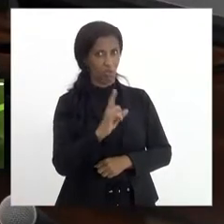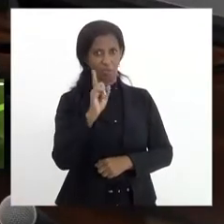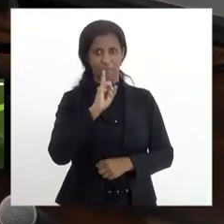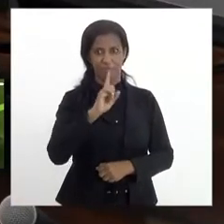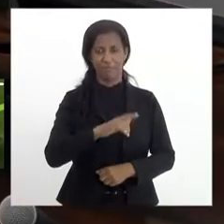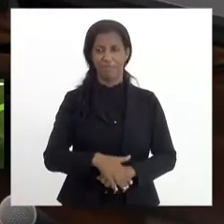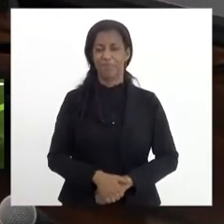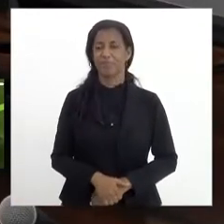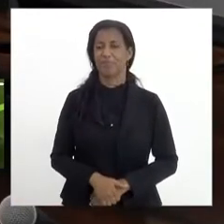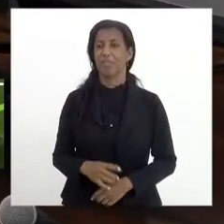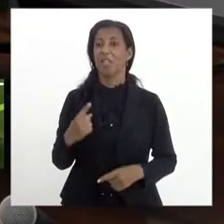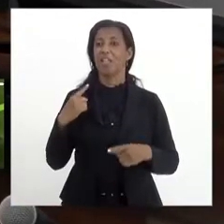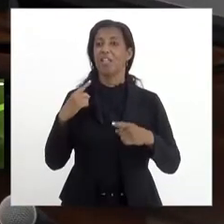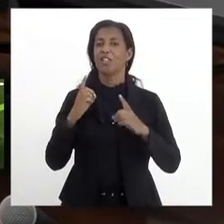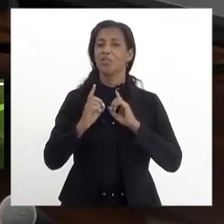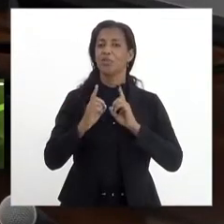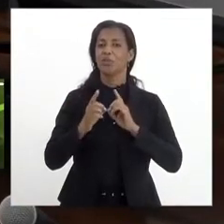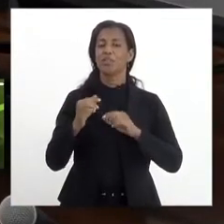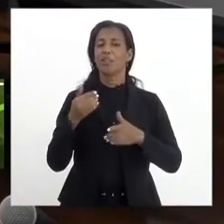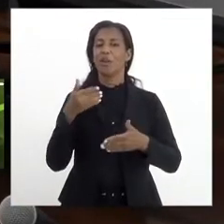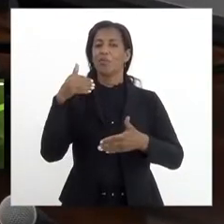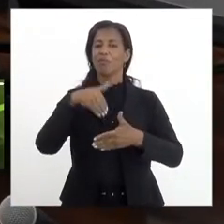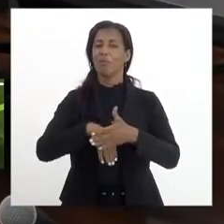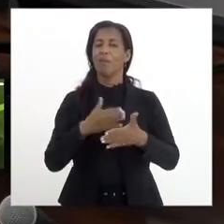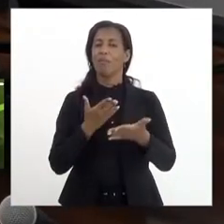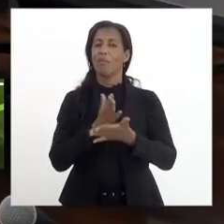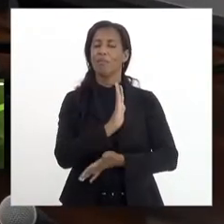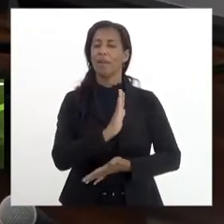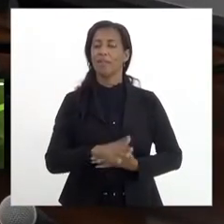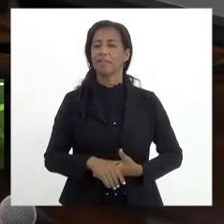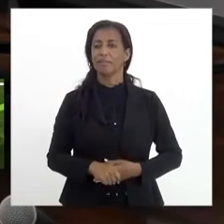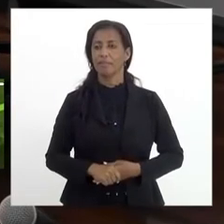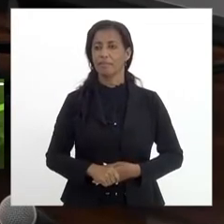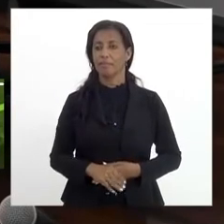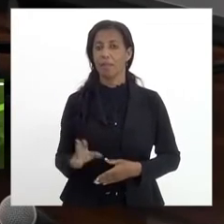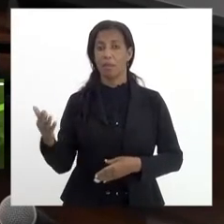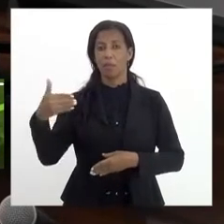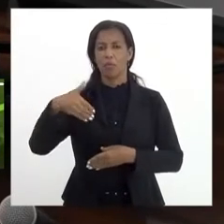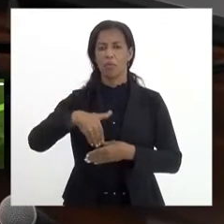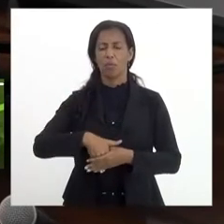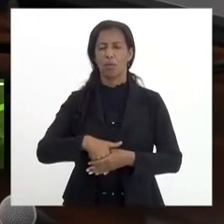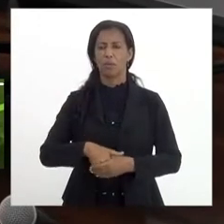não. Então, em discussão, em votação, aprovado. O meu voto...